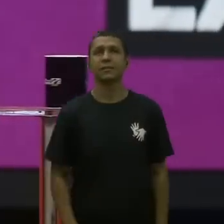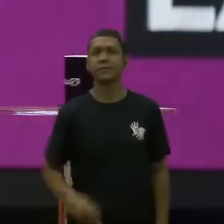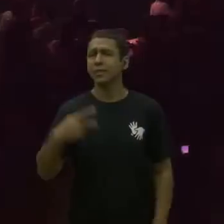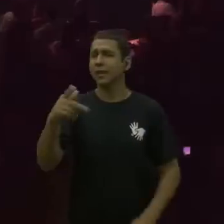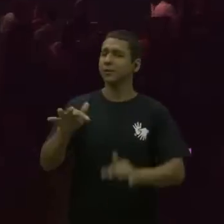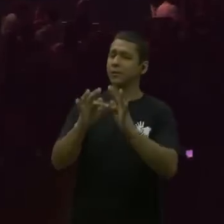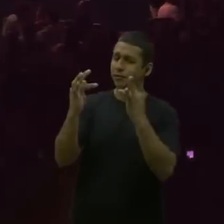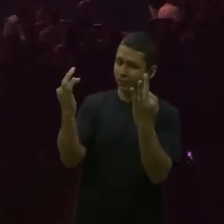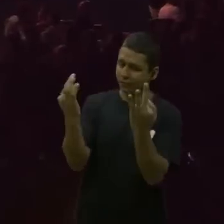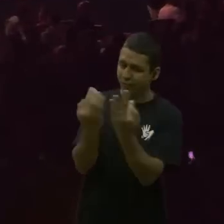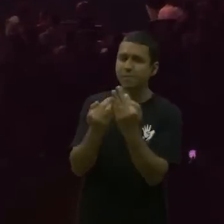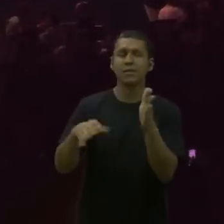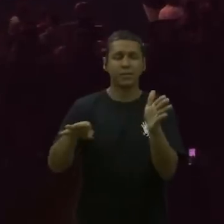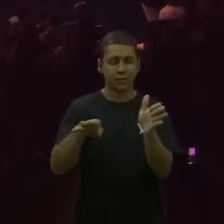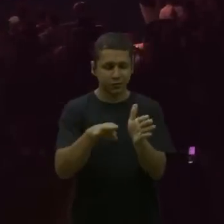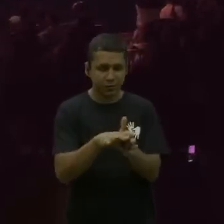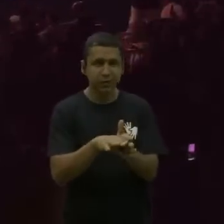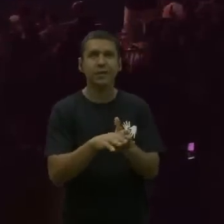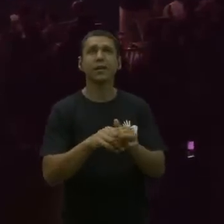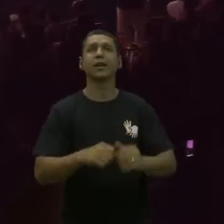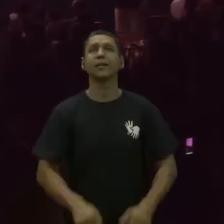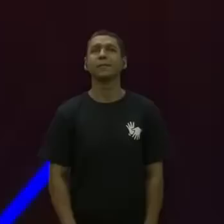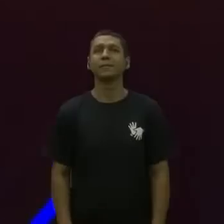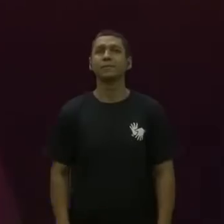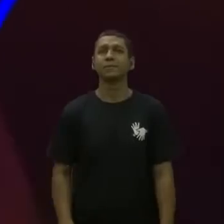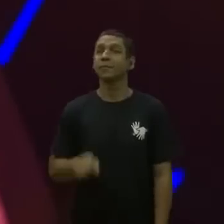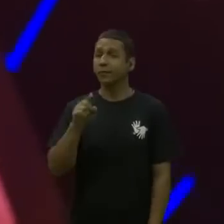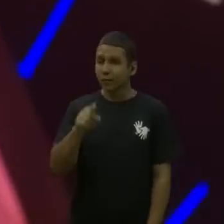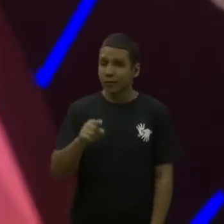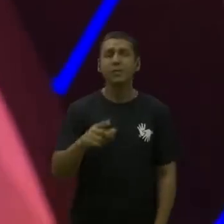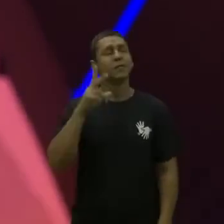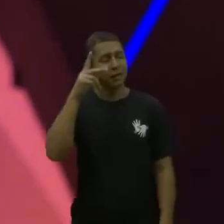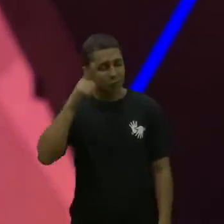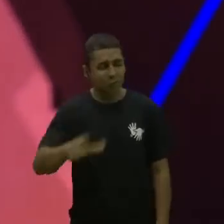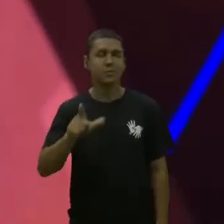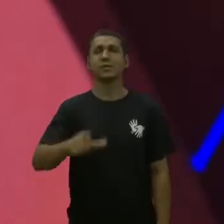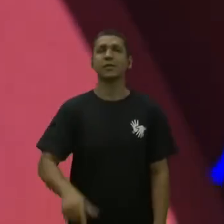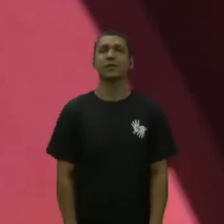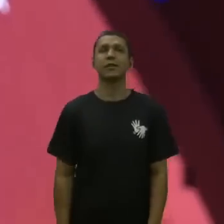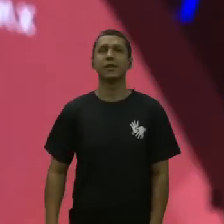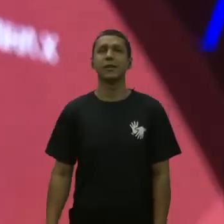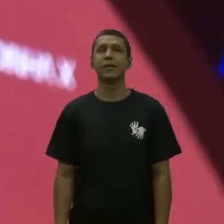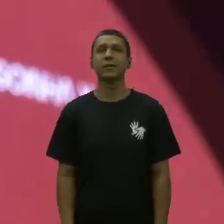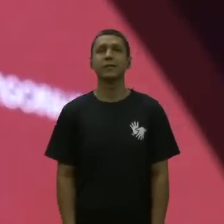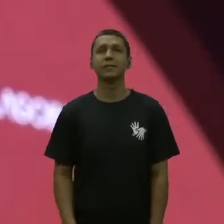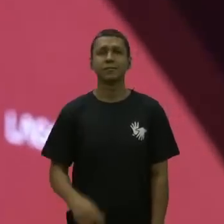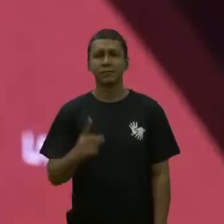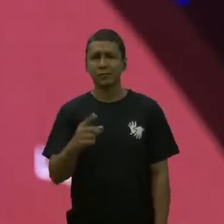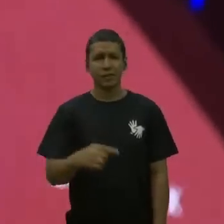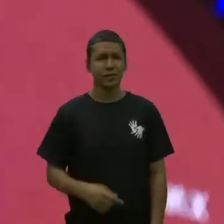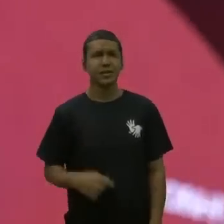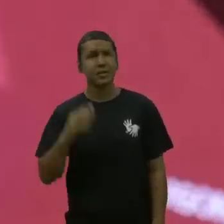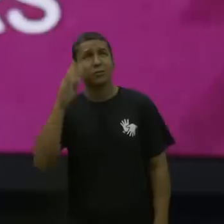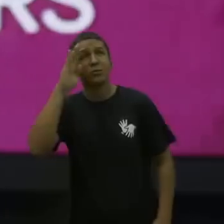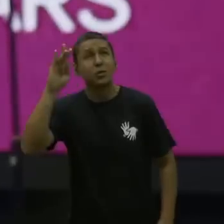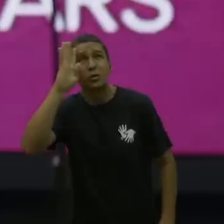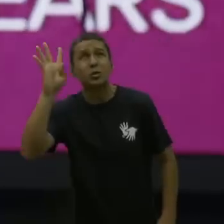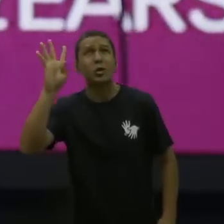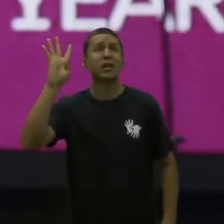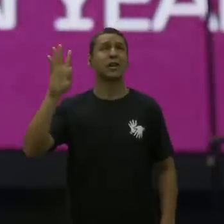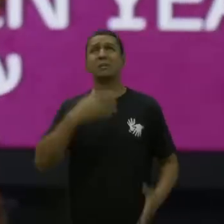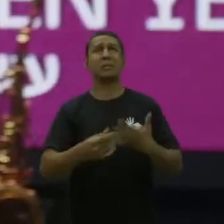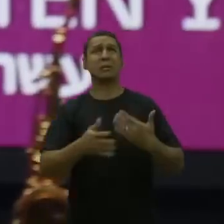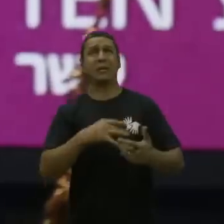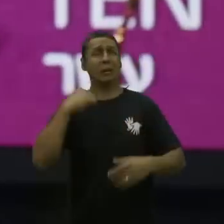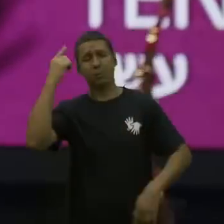tua família vai chegar. Você vai chegar, rapaz. Você não está sonhando à toa não.